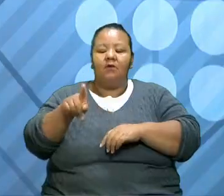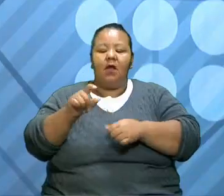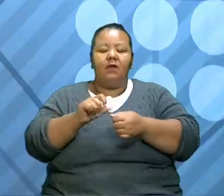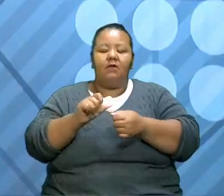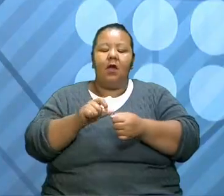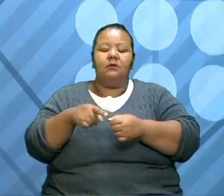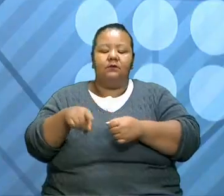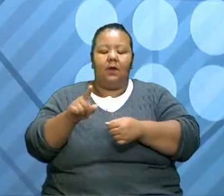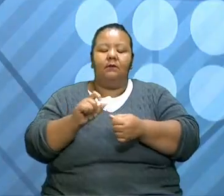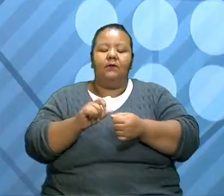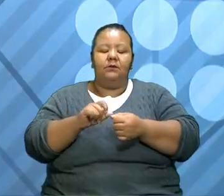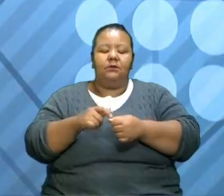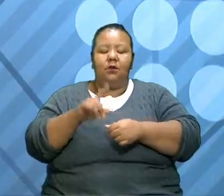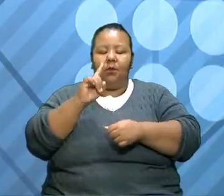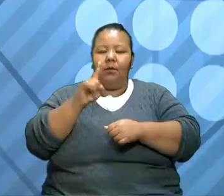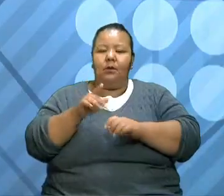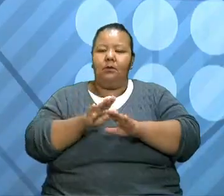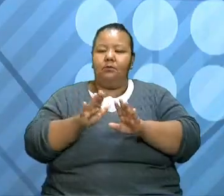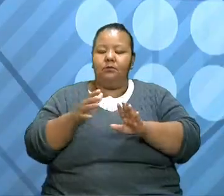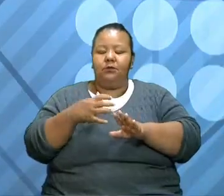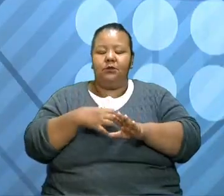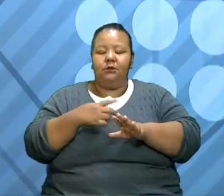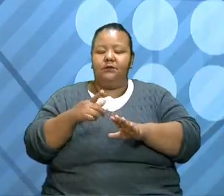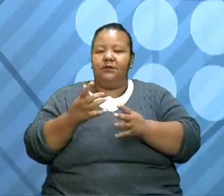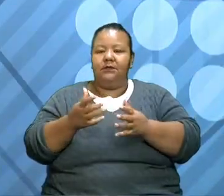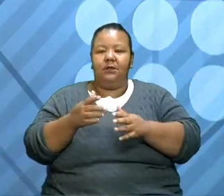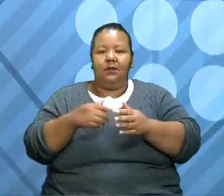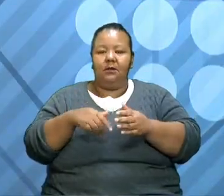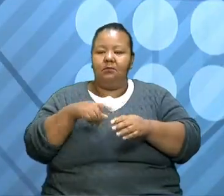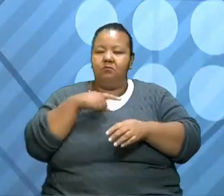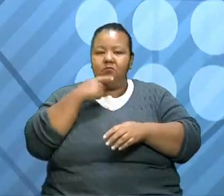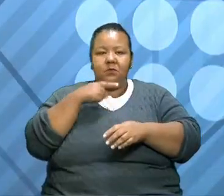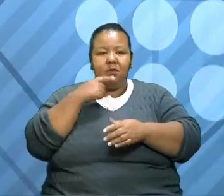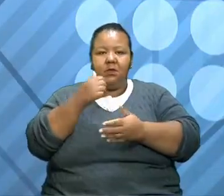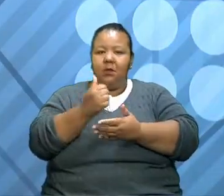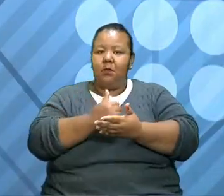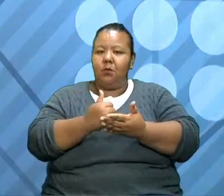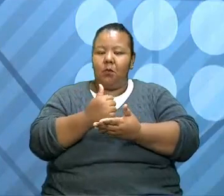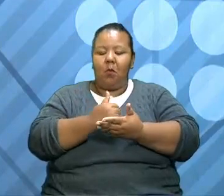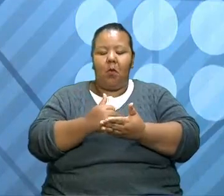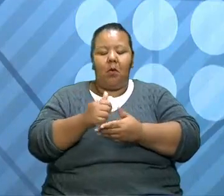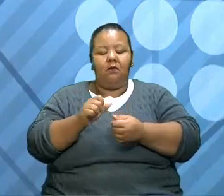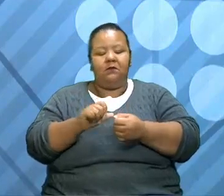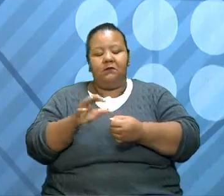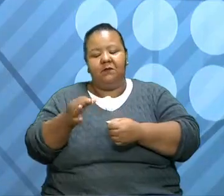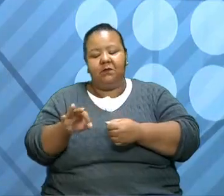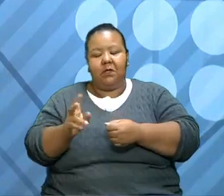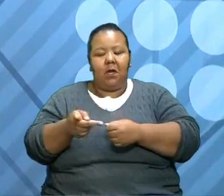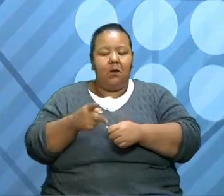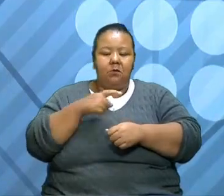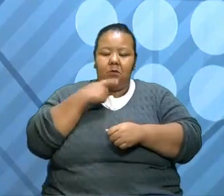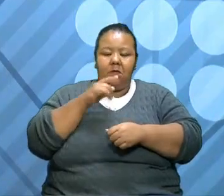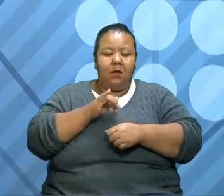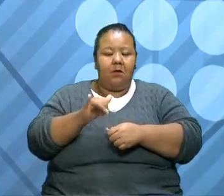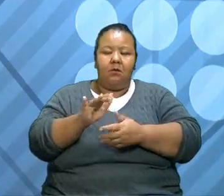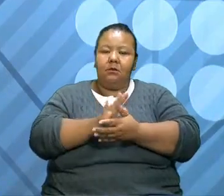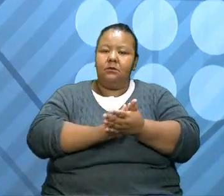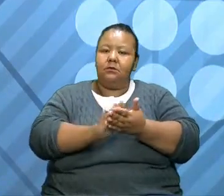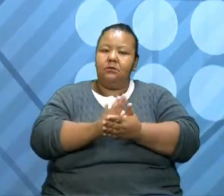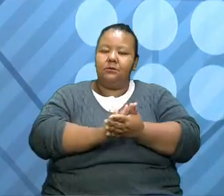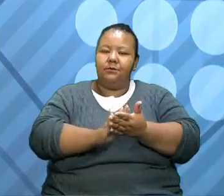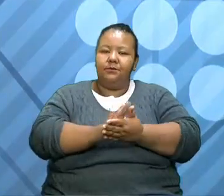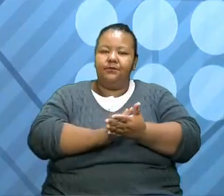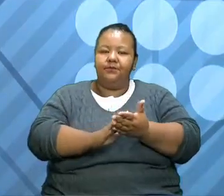o que tem que fazer aqui da maneira que você quiser e ninguém te controla, ninguém te dá um feedback se você está fazendo certo ou errado. Sempre